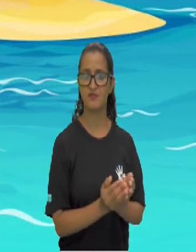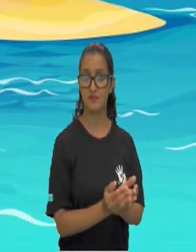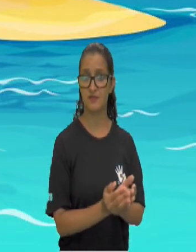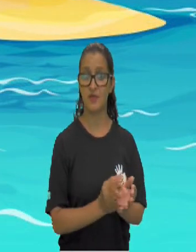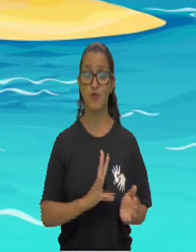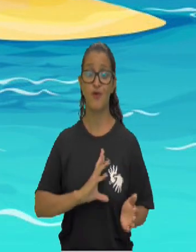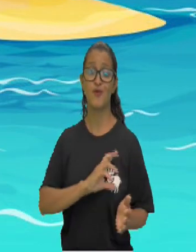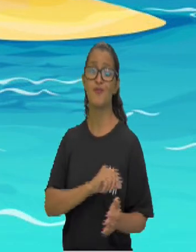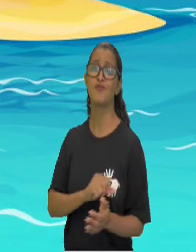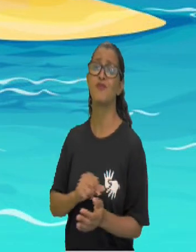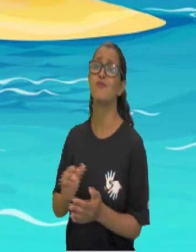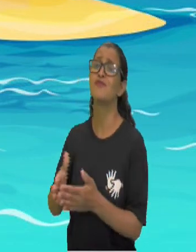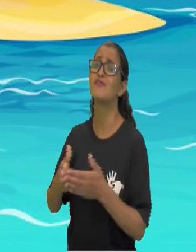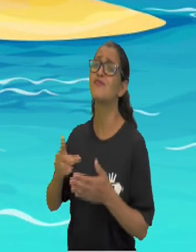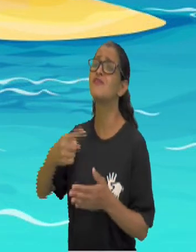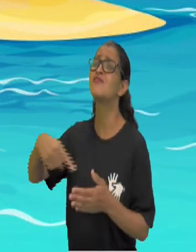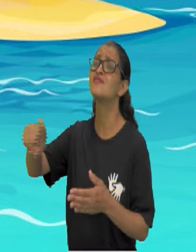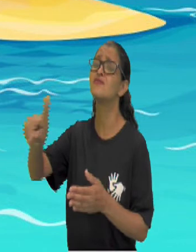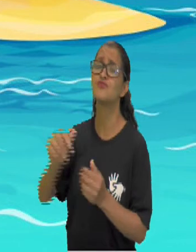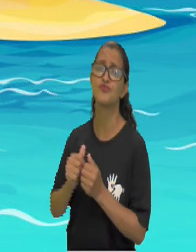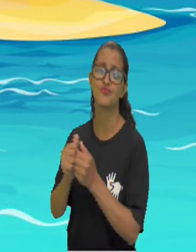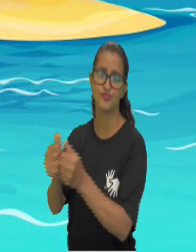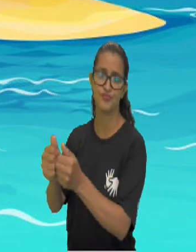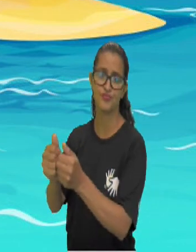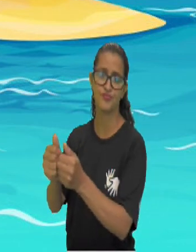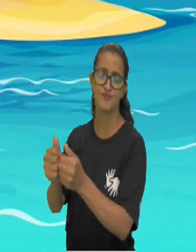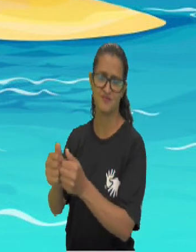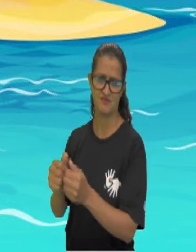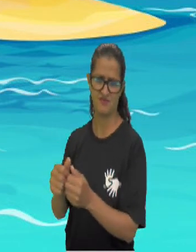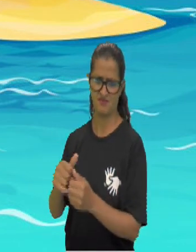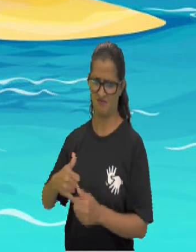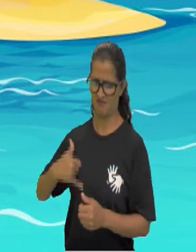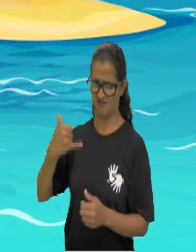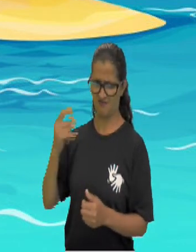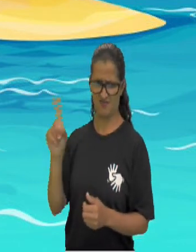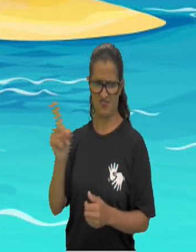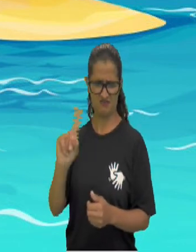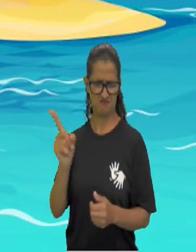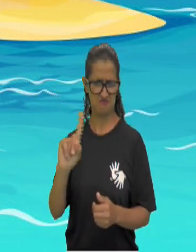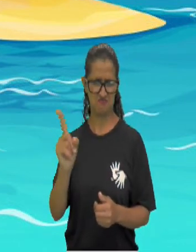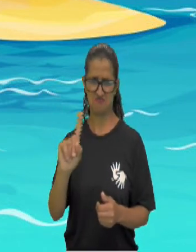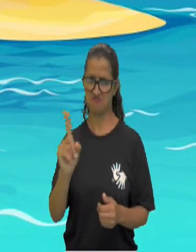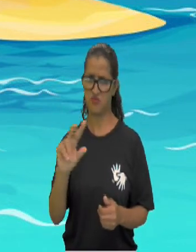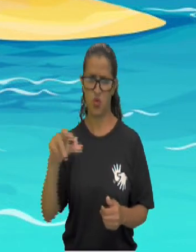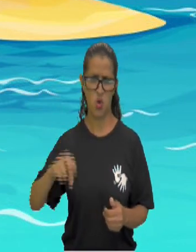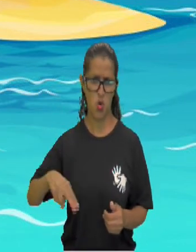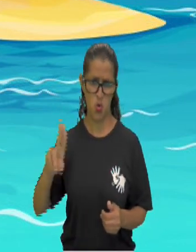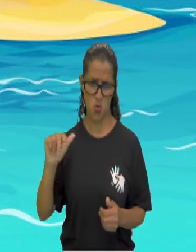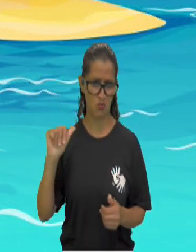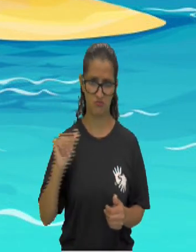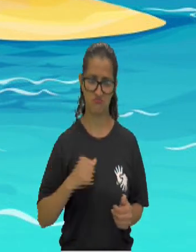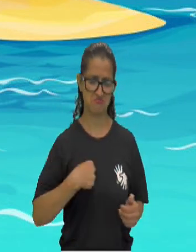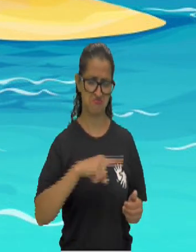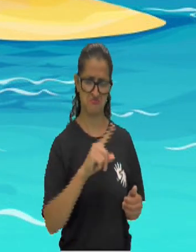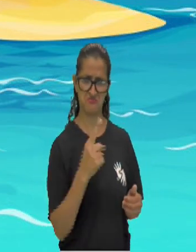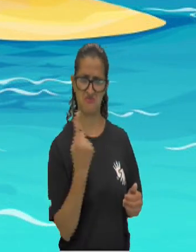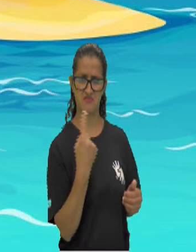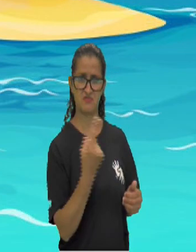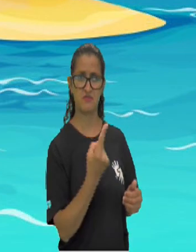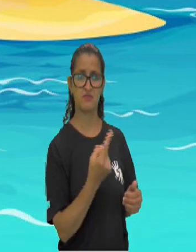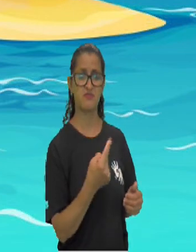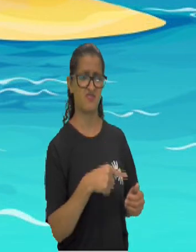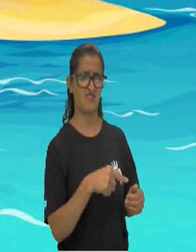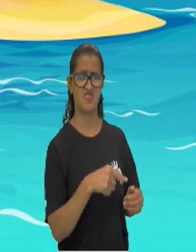vaidade, me leve com você. A vaidade disse: eu? Jamais! Você